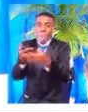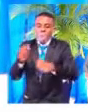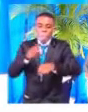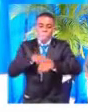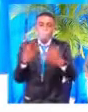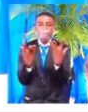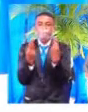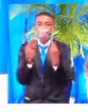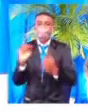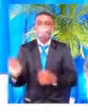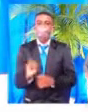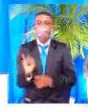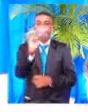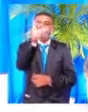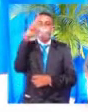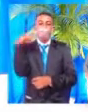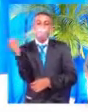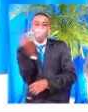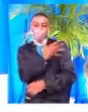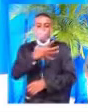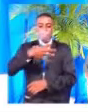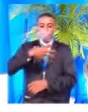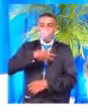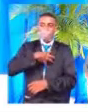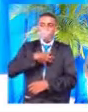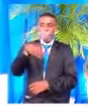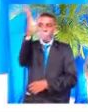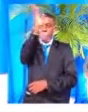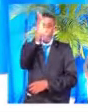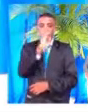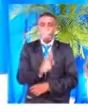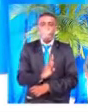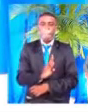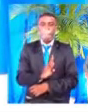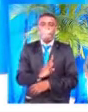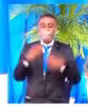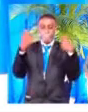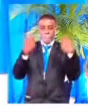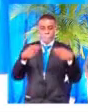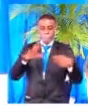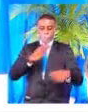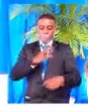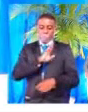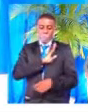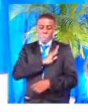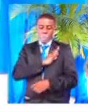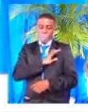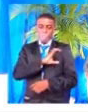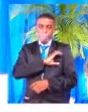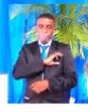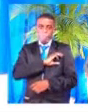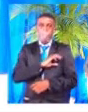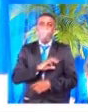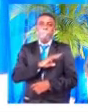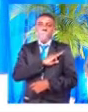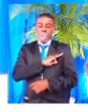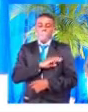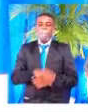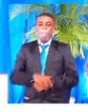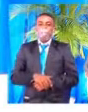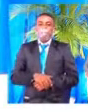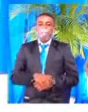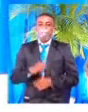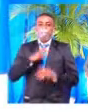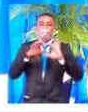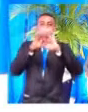tão importante para a Bahia, para o Brasil e principalmente para o Coração de Maria. Nesse sentido, eu